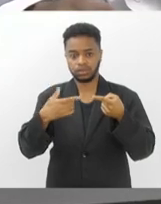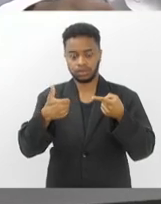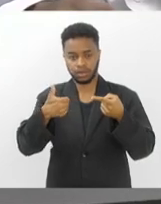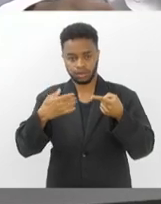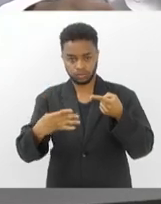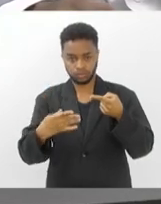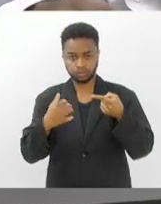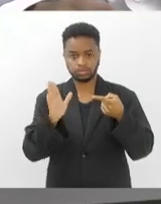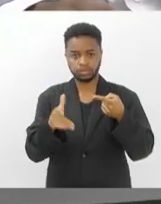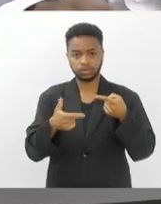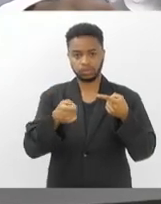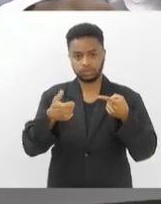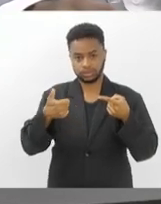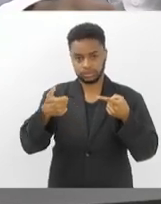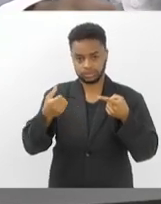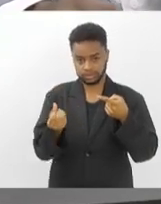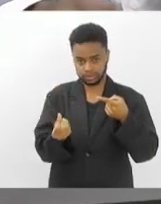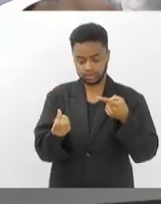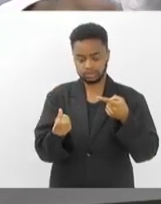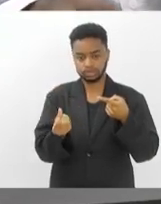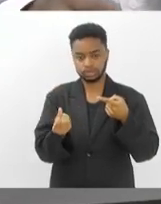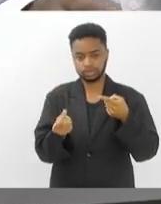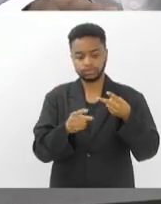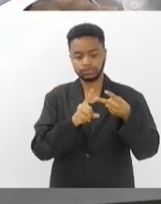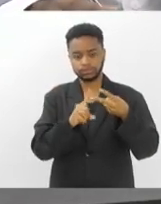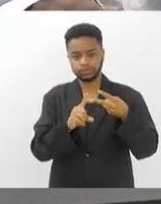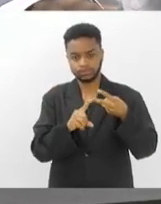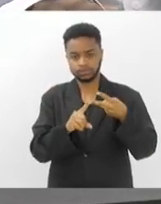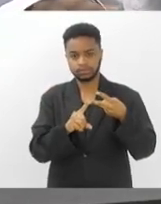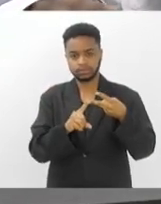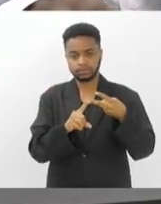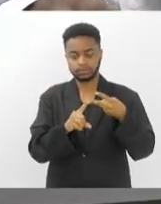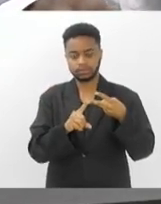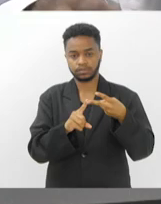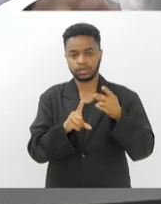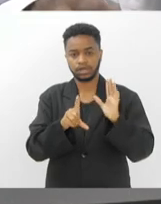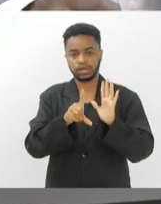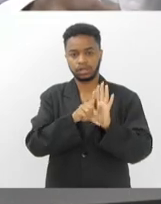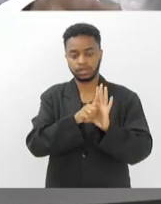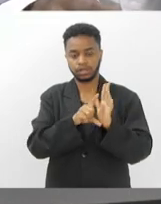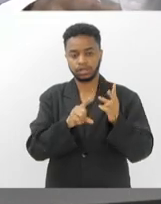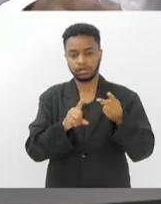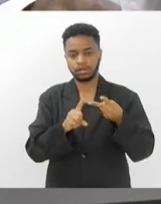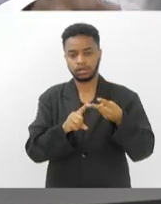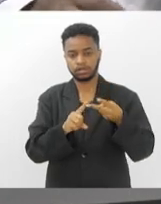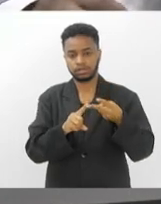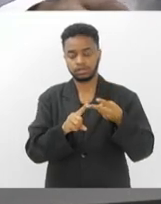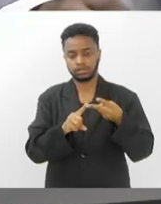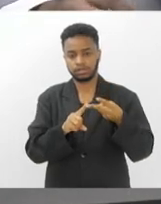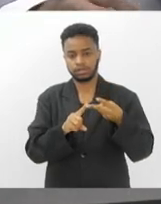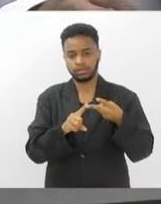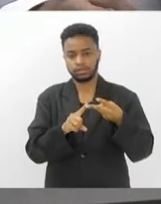7214 de 2016 e também a lei